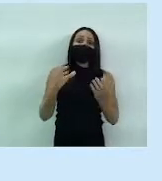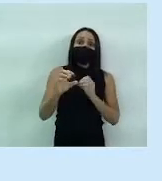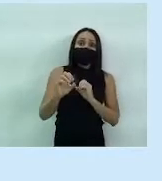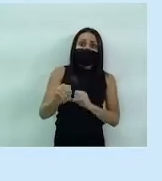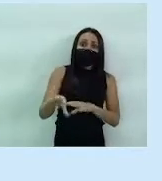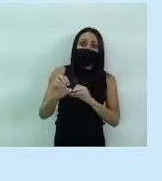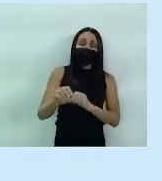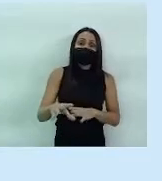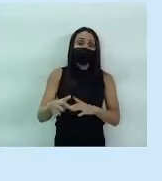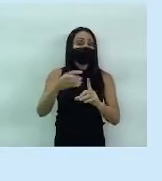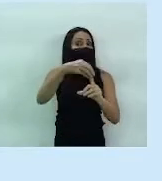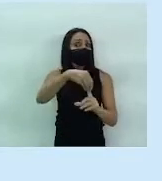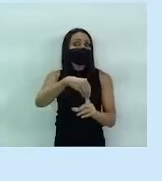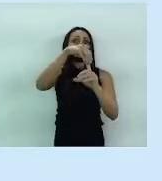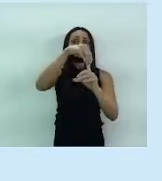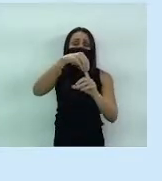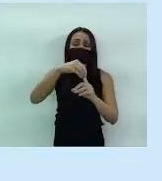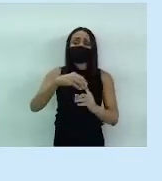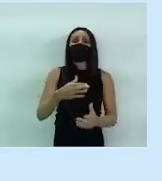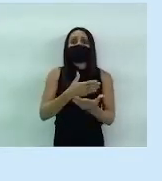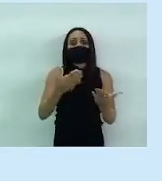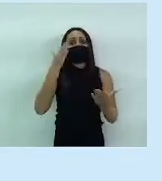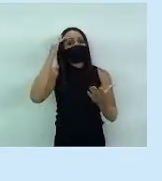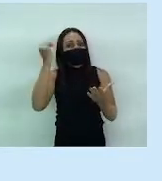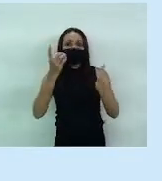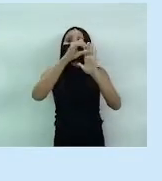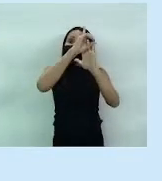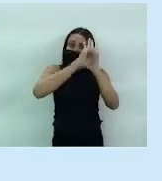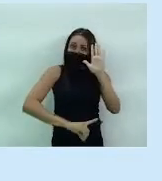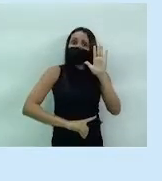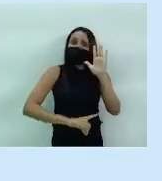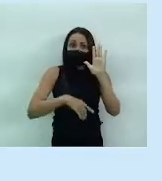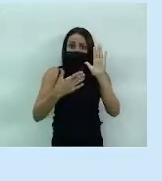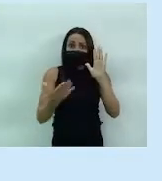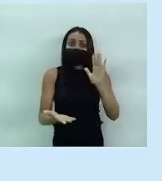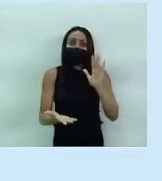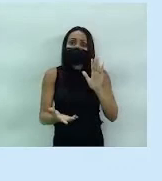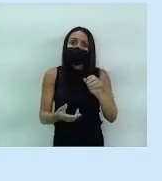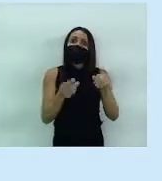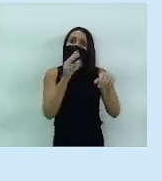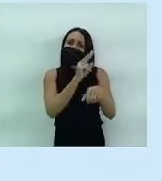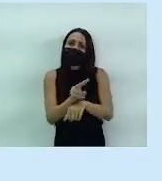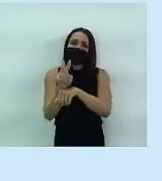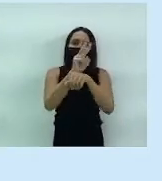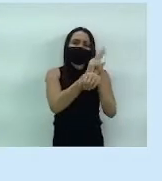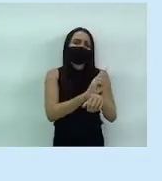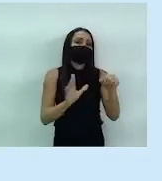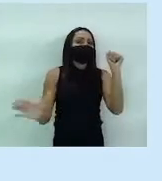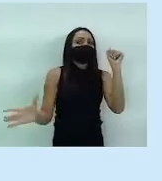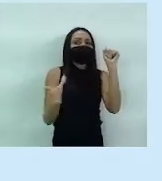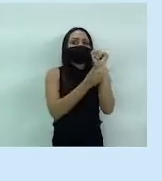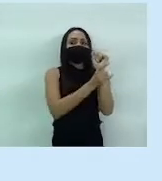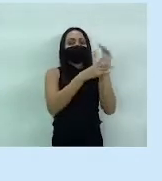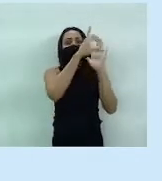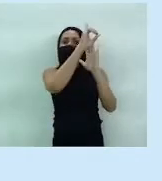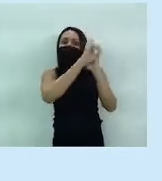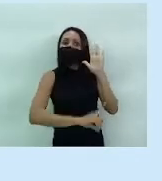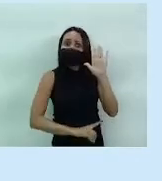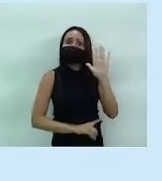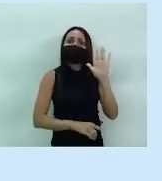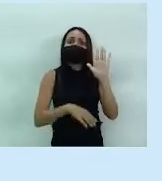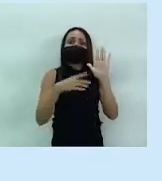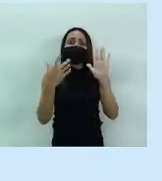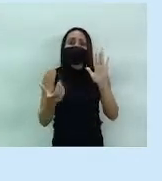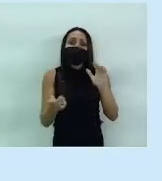primária. Então, a gente sabe que é um direito da criança, é preservado, é garantido esse direito em relação